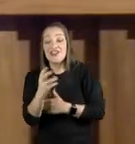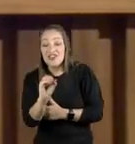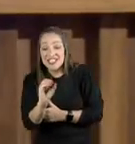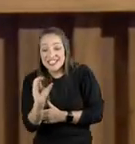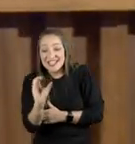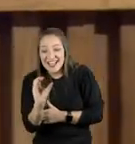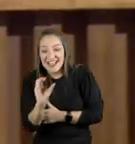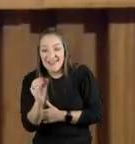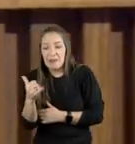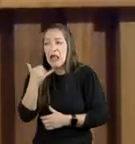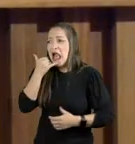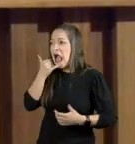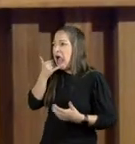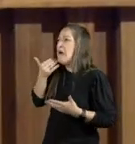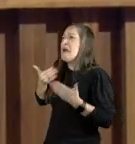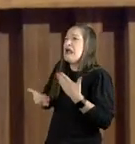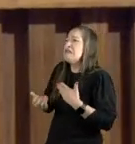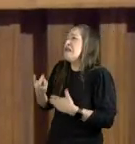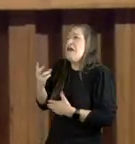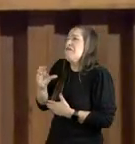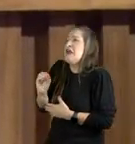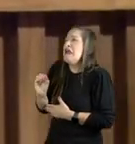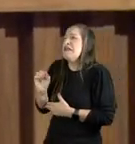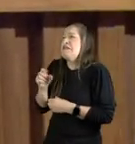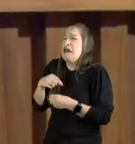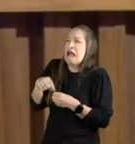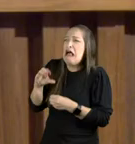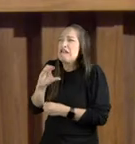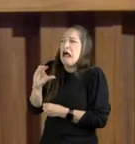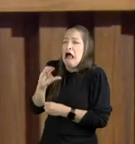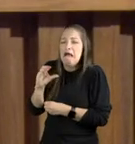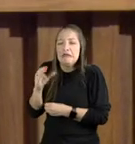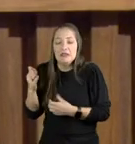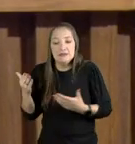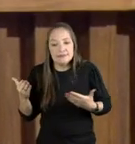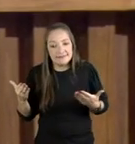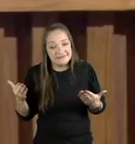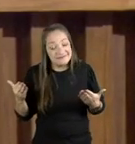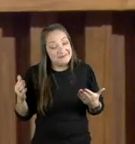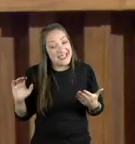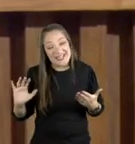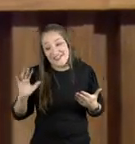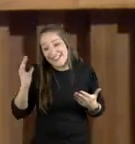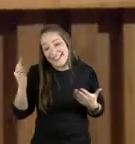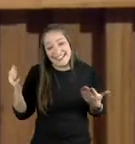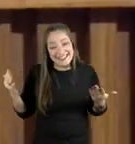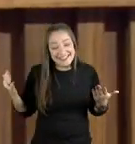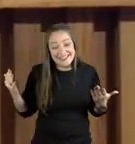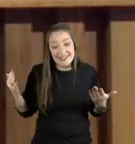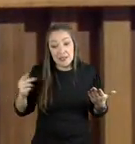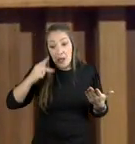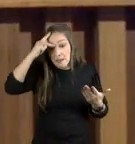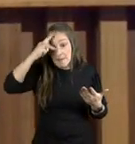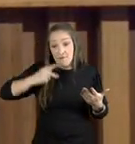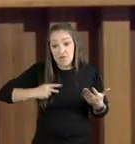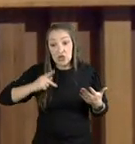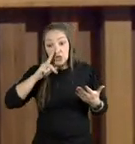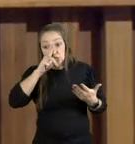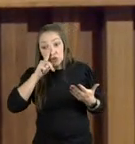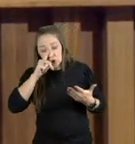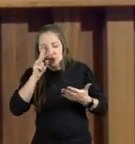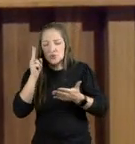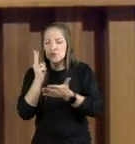pô, mas 20 centavos? Você não falou que eu ia perder 20 centavos? Mas isso acontece. Então, assim, perfil de risco é